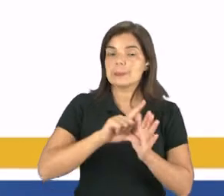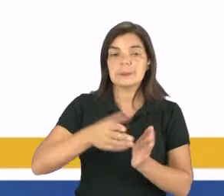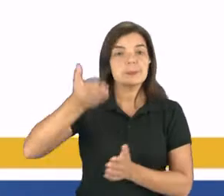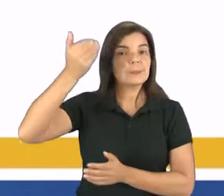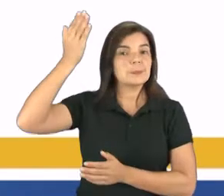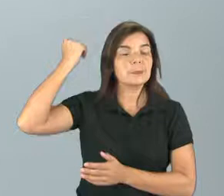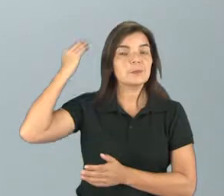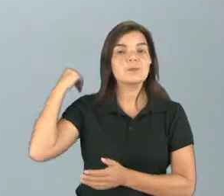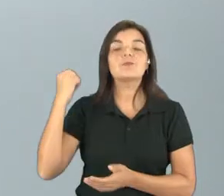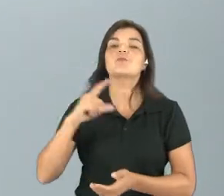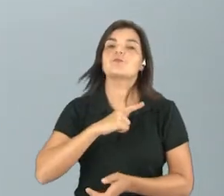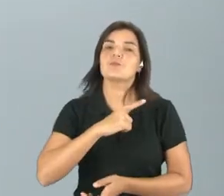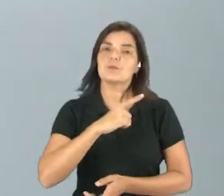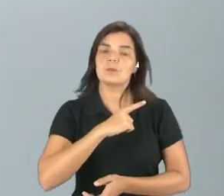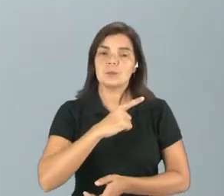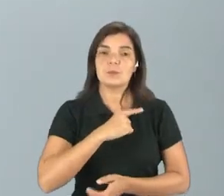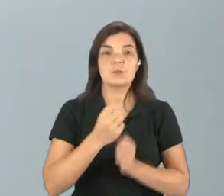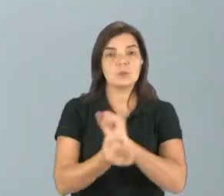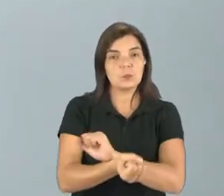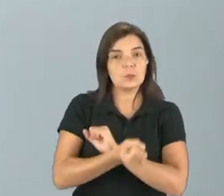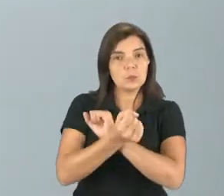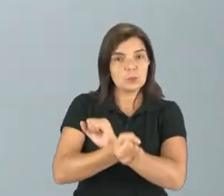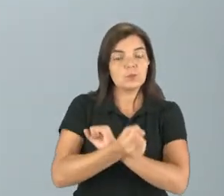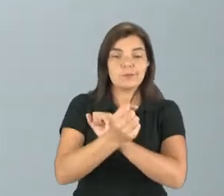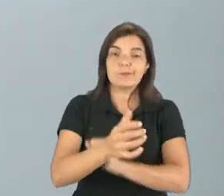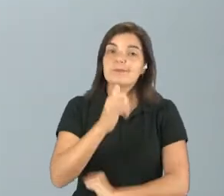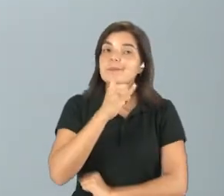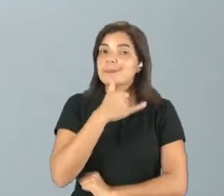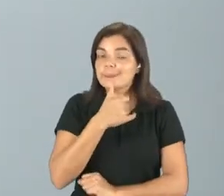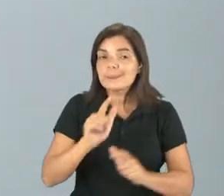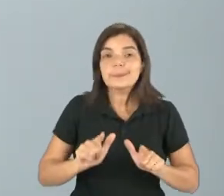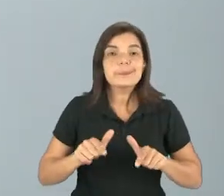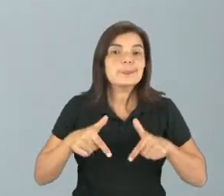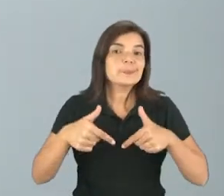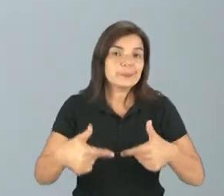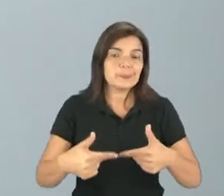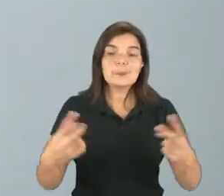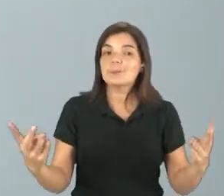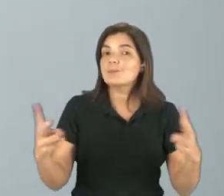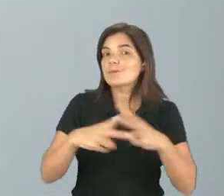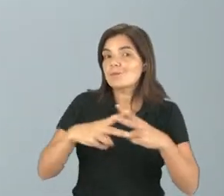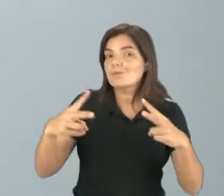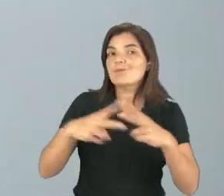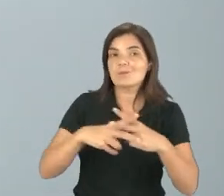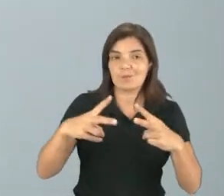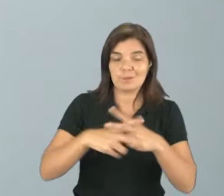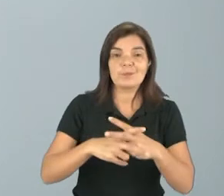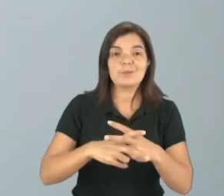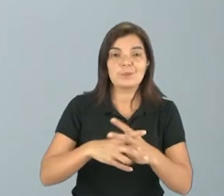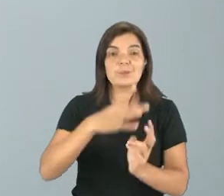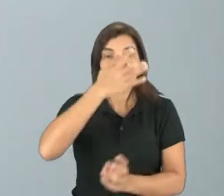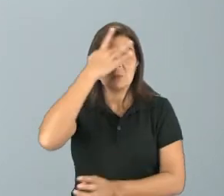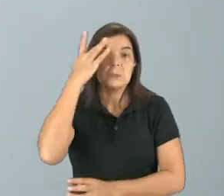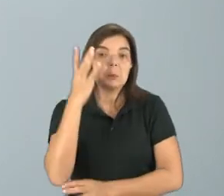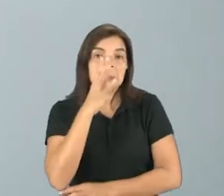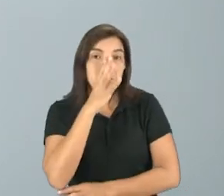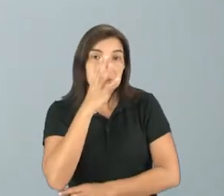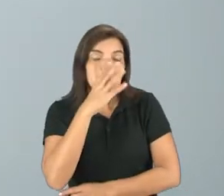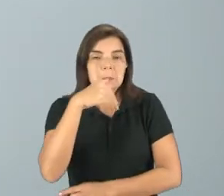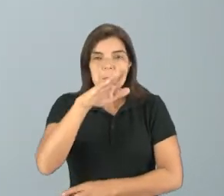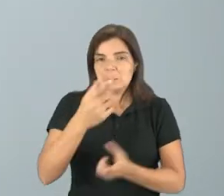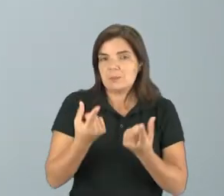antigamente tinham aqueles escravos que, infelizmente, eles lutavam ali para interter aquelas pessoas que tinham